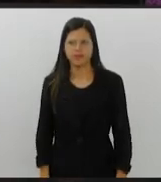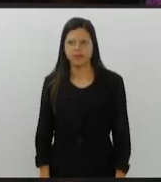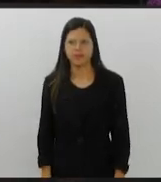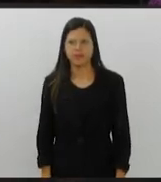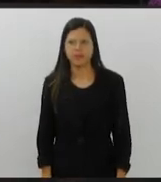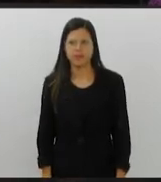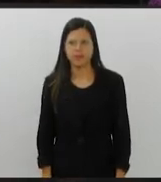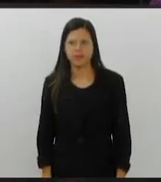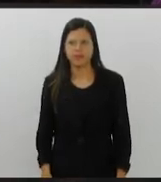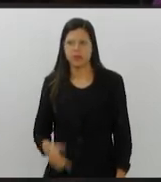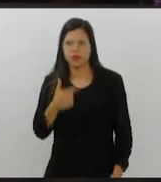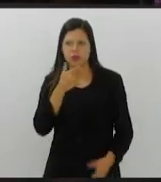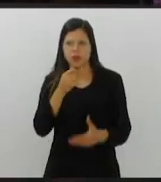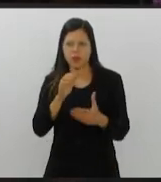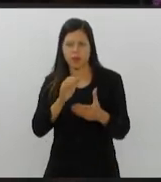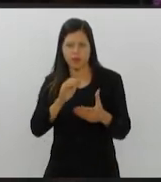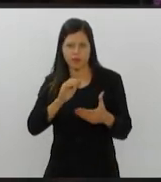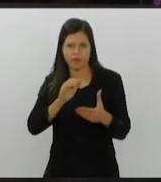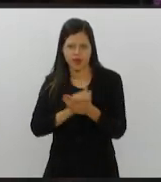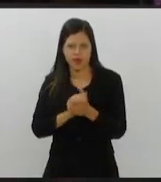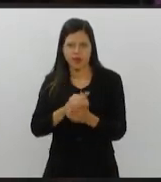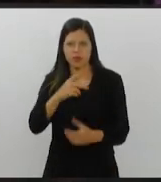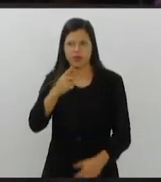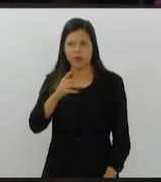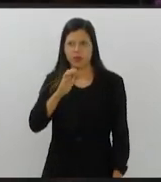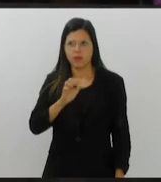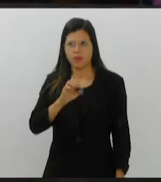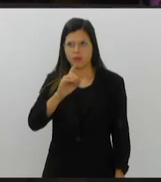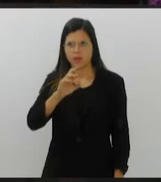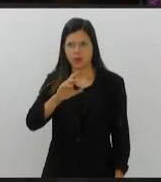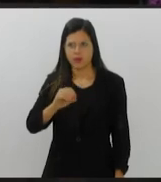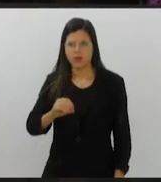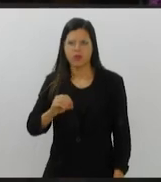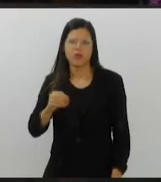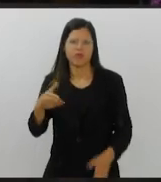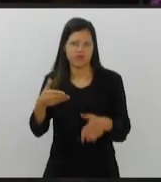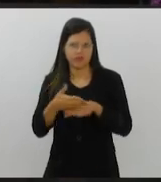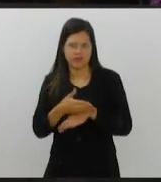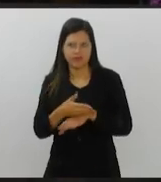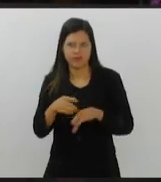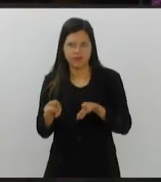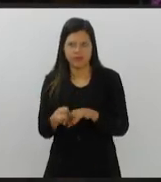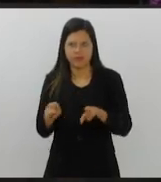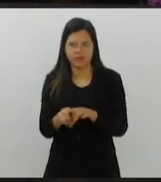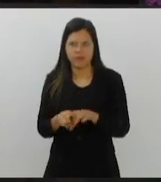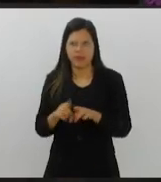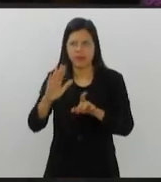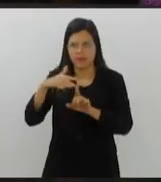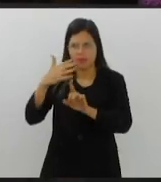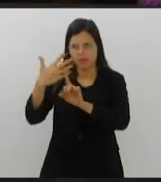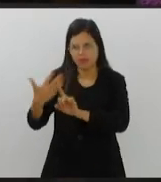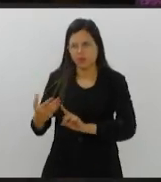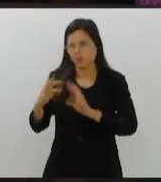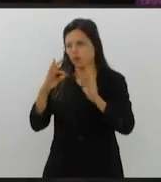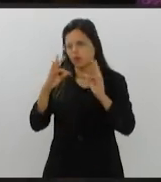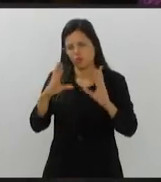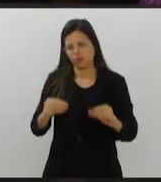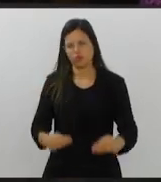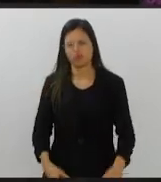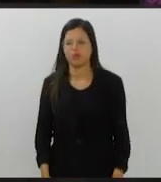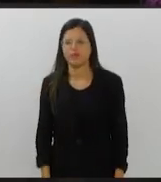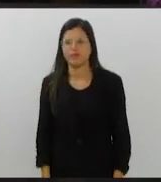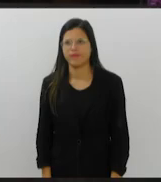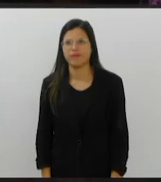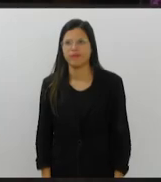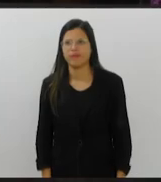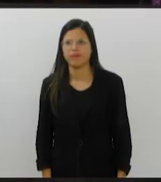E o meu marido, Pedro Freitas, que veio também para prestigiar todos os homenageados, que